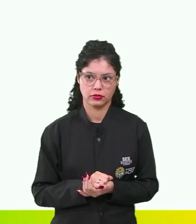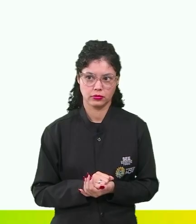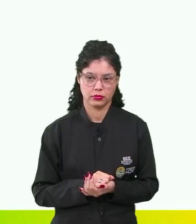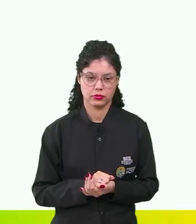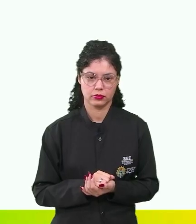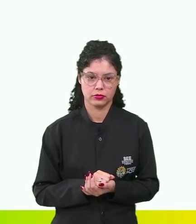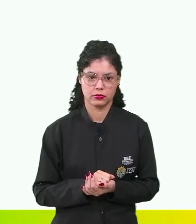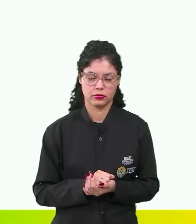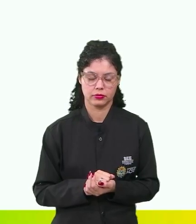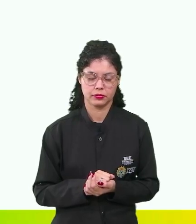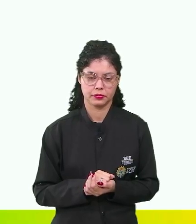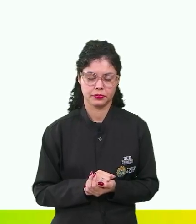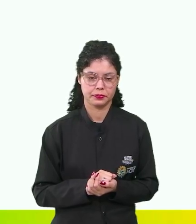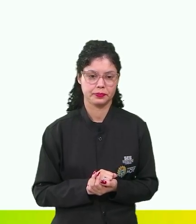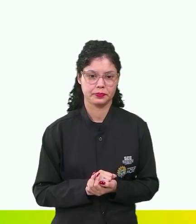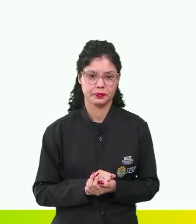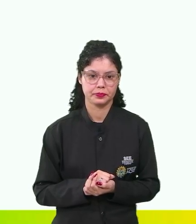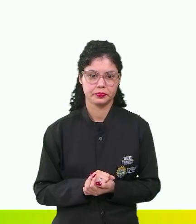indivíduo.